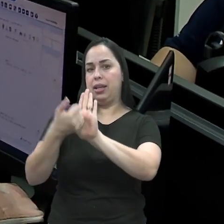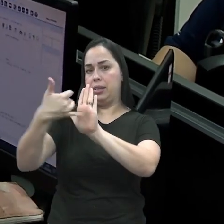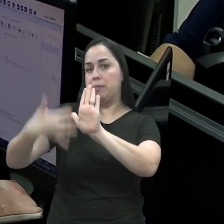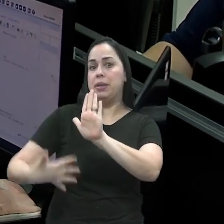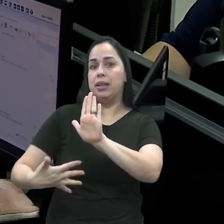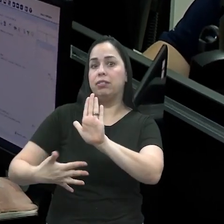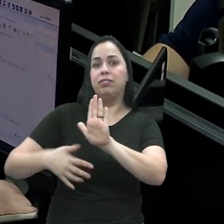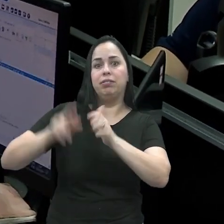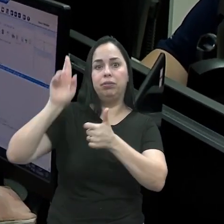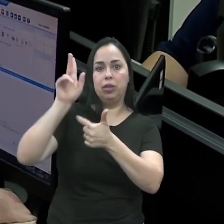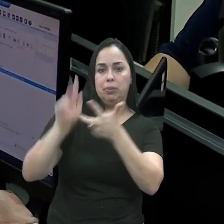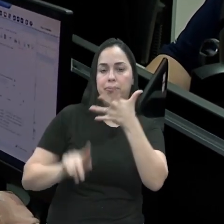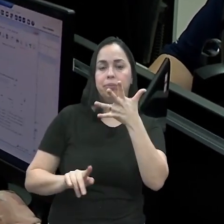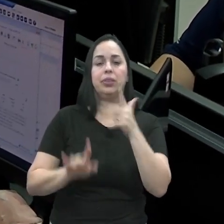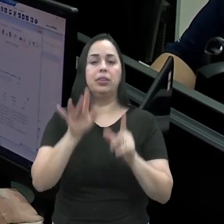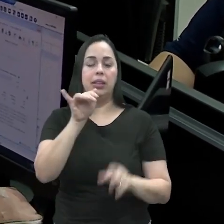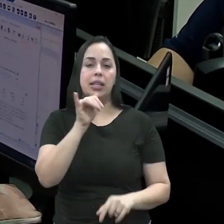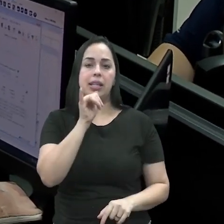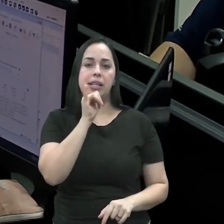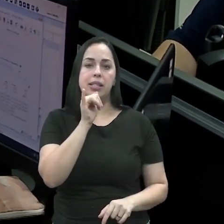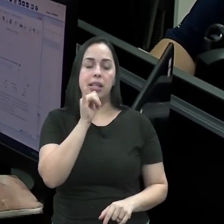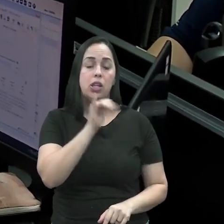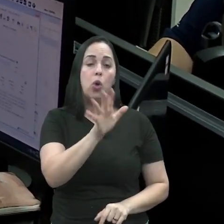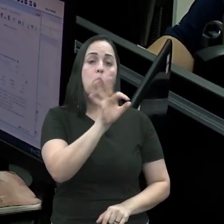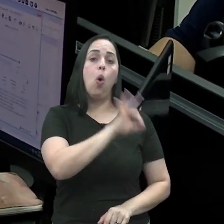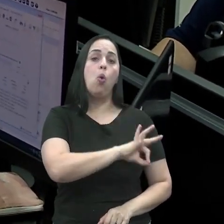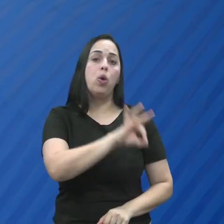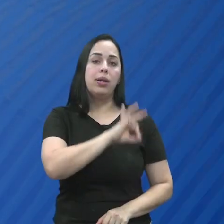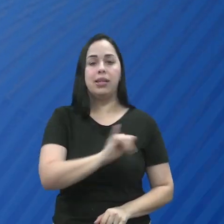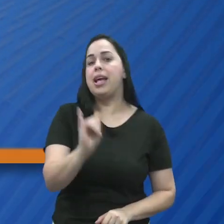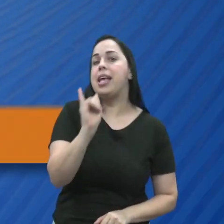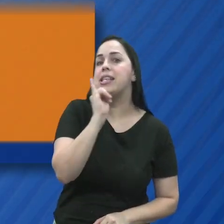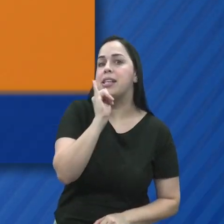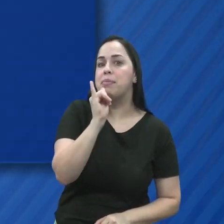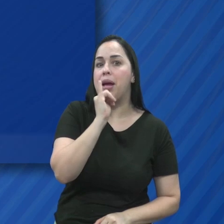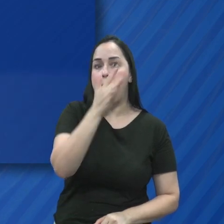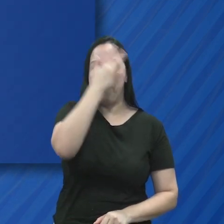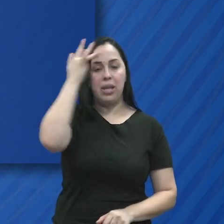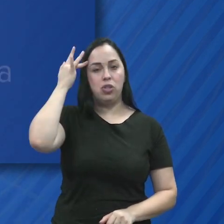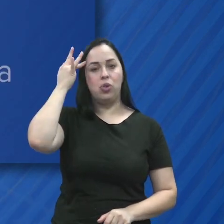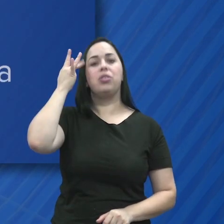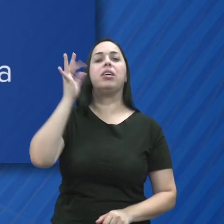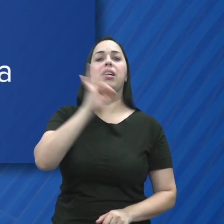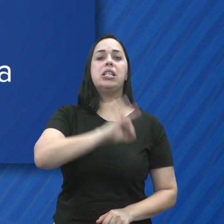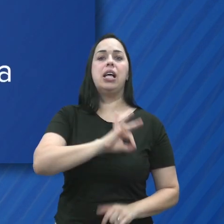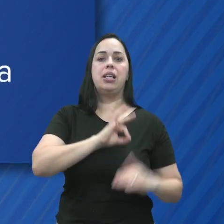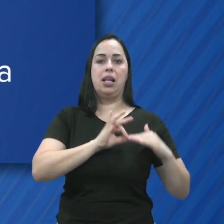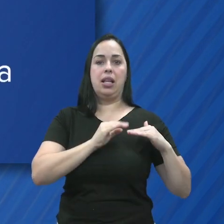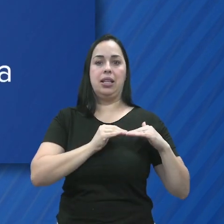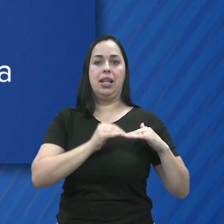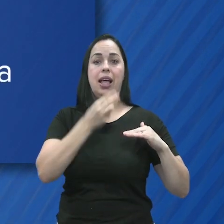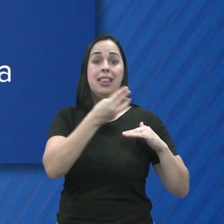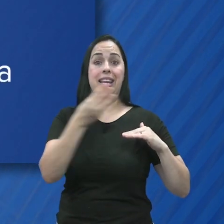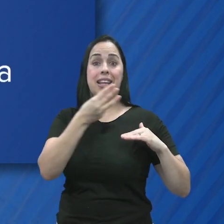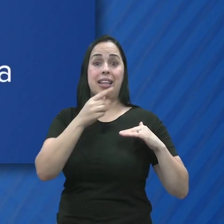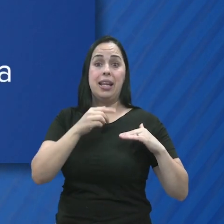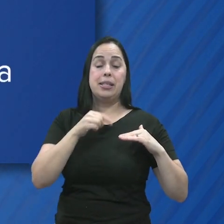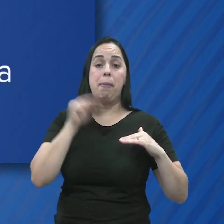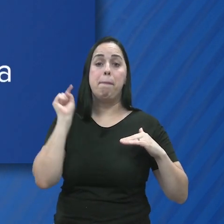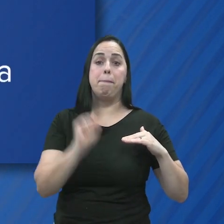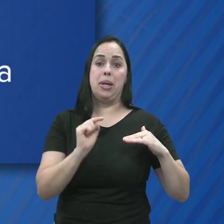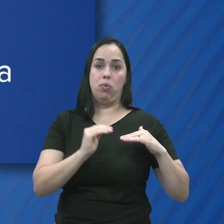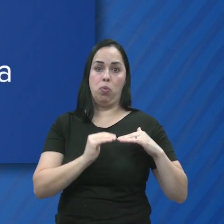segue vários requisitos. Um deles está atrelado à renda. Por exemplo, quem recebeu rendimentos acima de R$